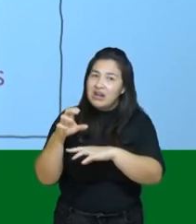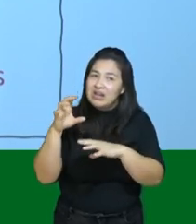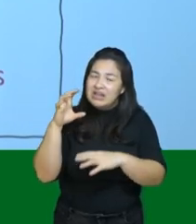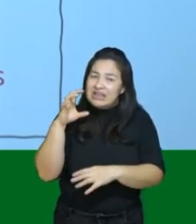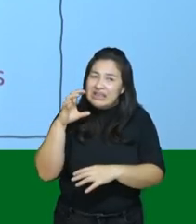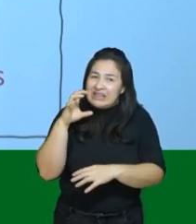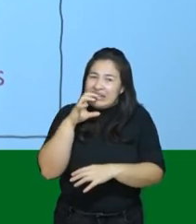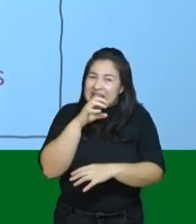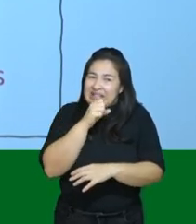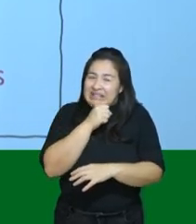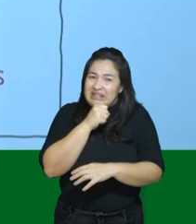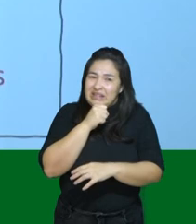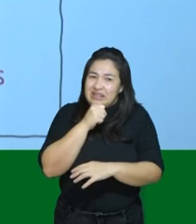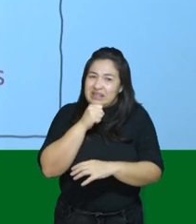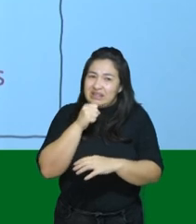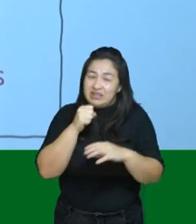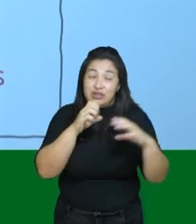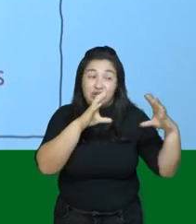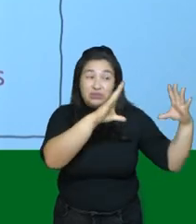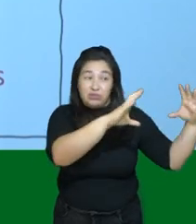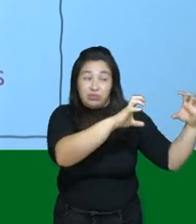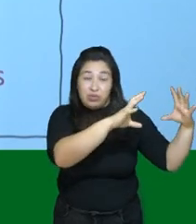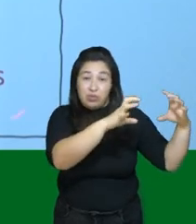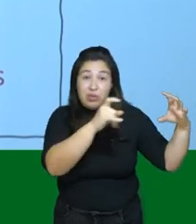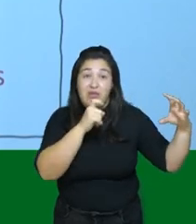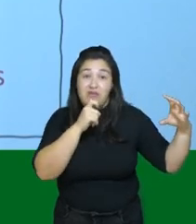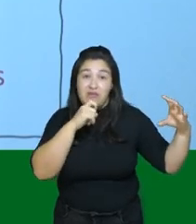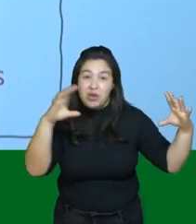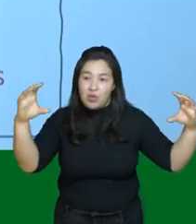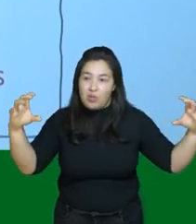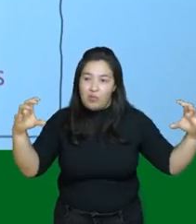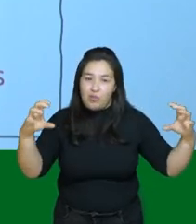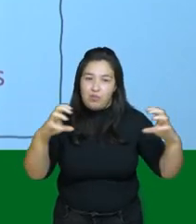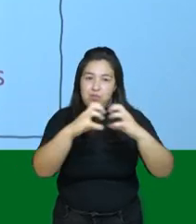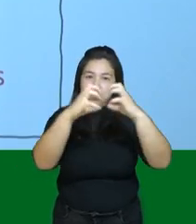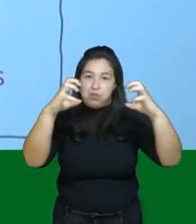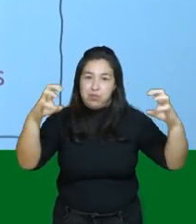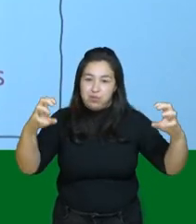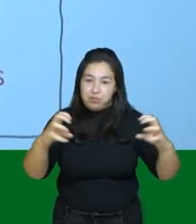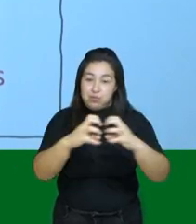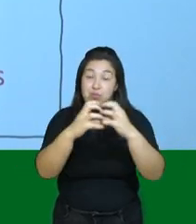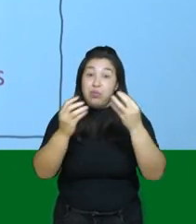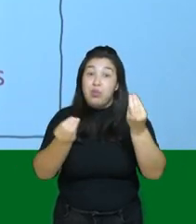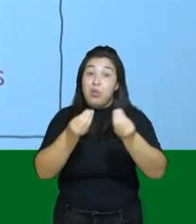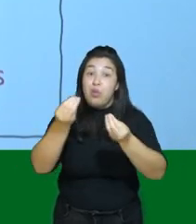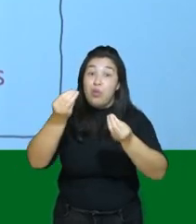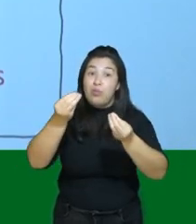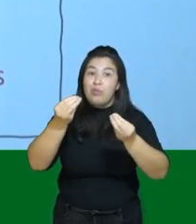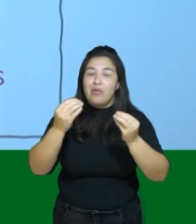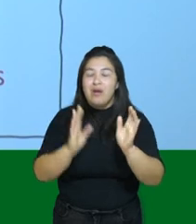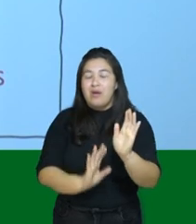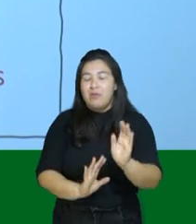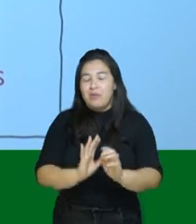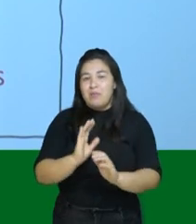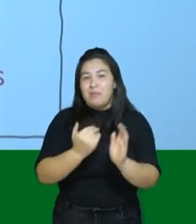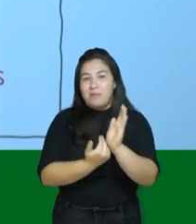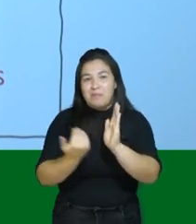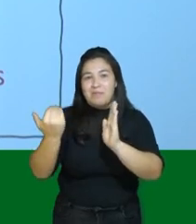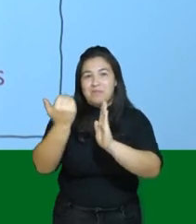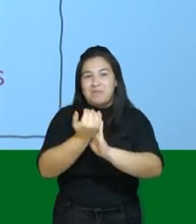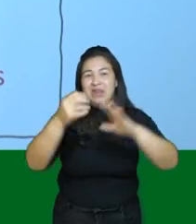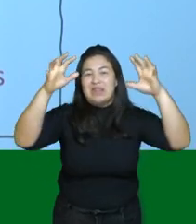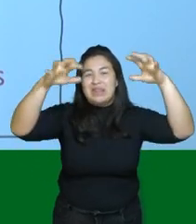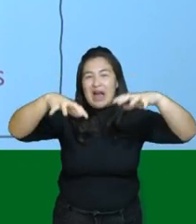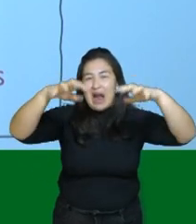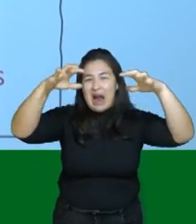com muito vento, né? Então você aumenta ainda mais essas tempestades e também os ciclones extratropicais, que são